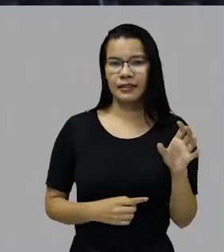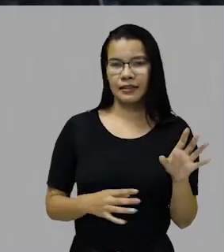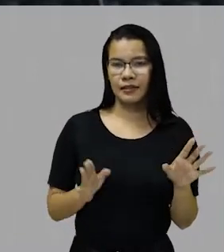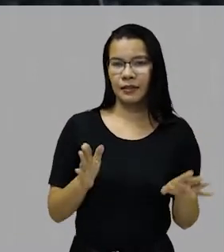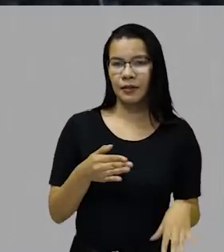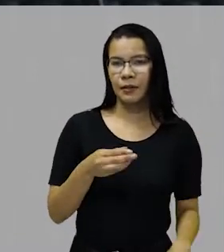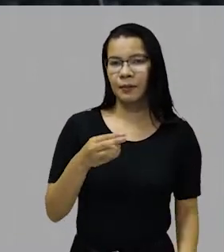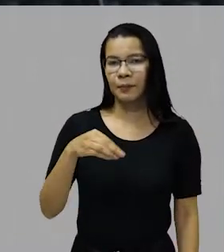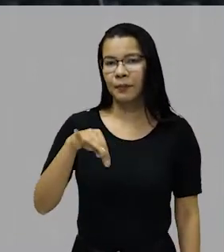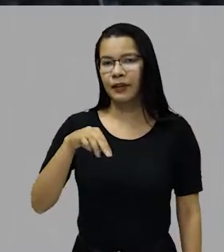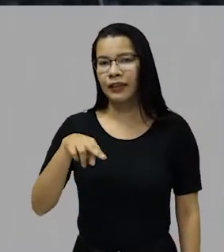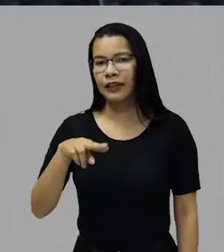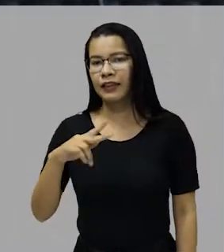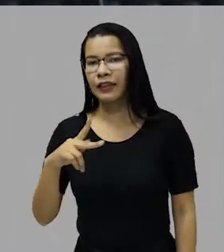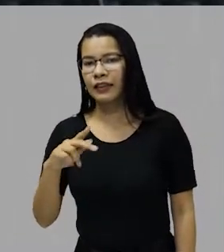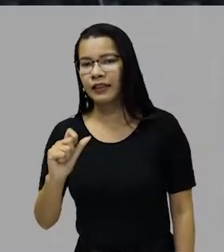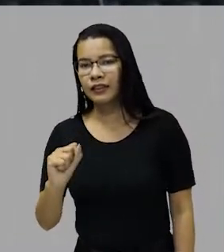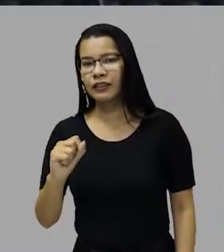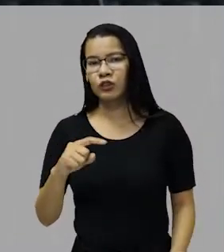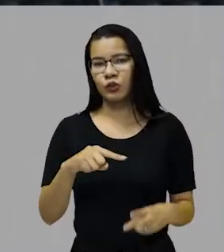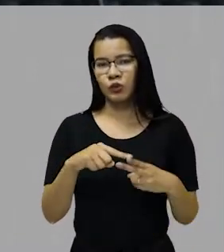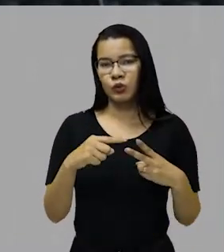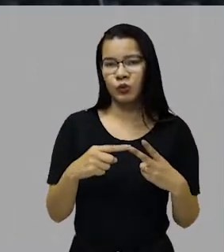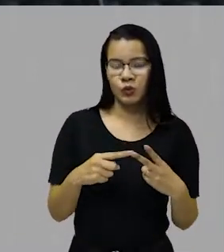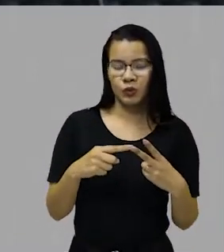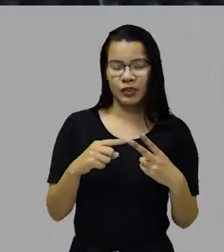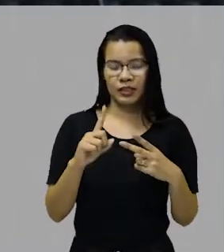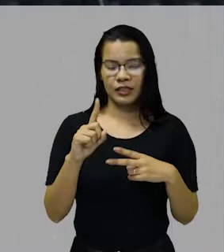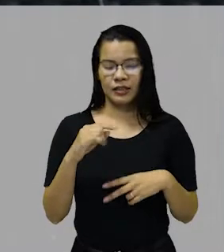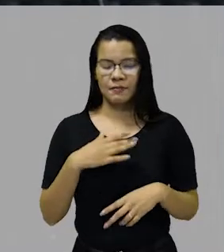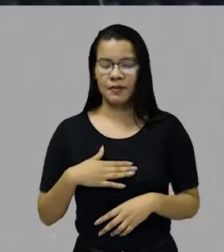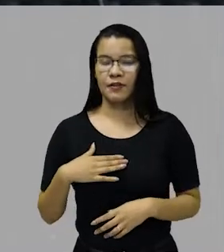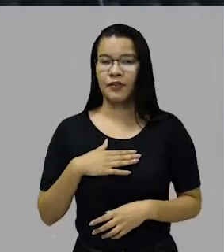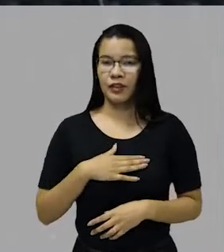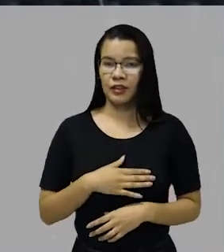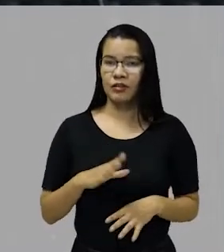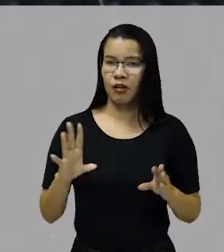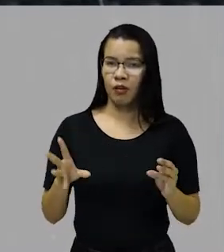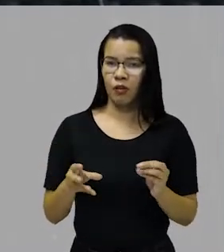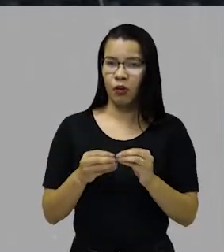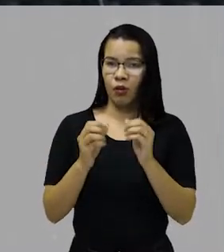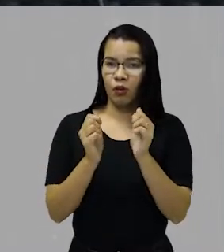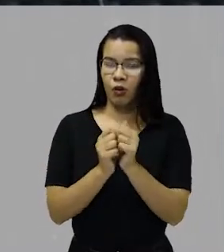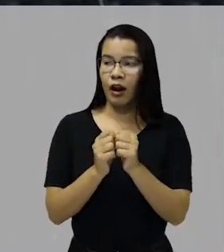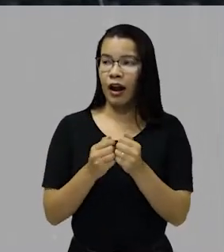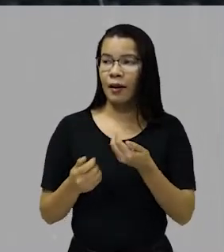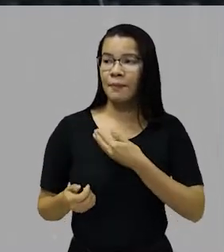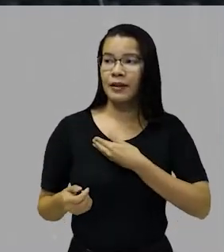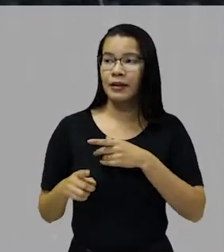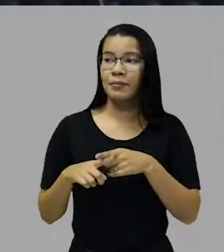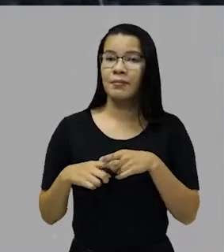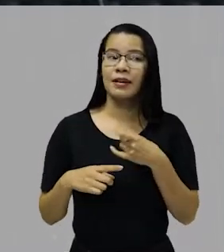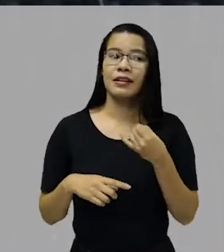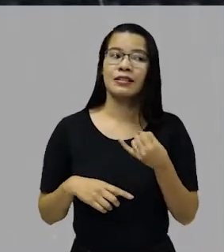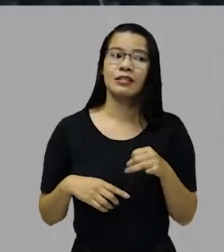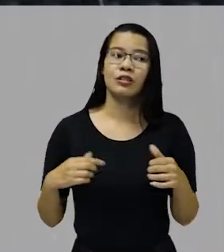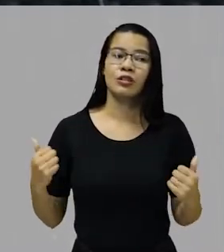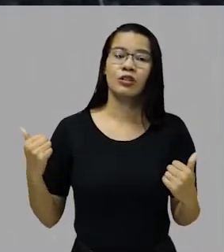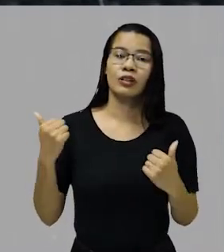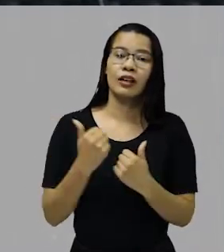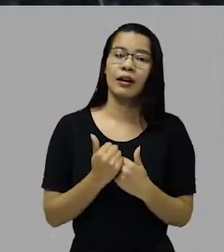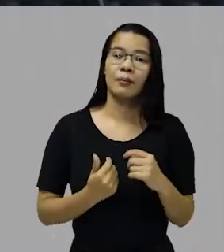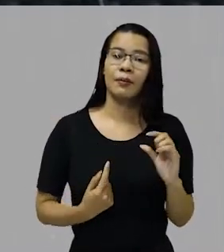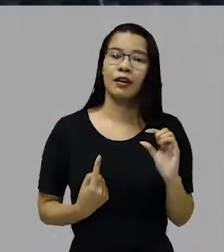minhas, duas e preferidas, concordam com amigas. Mas se eu trocar a palavra amigas,